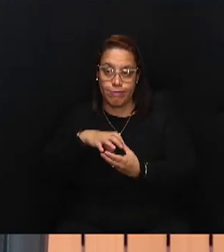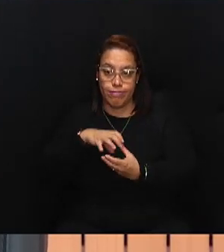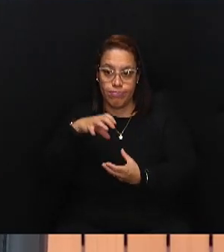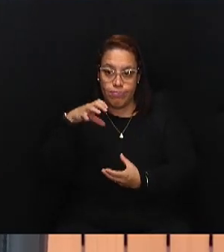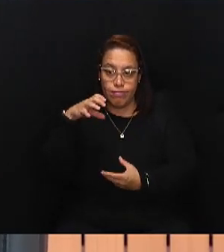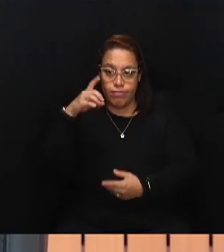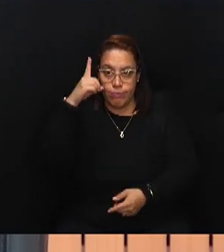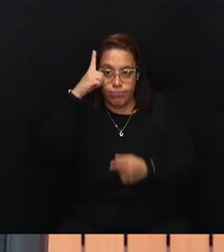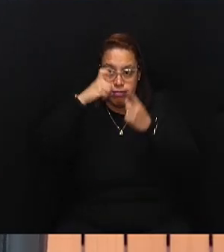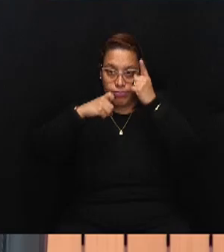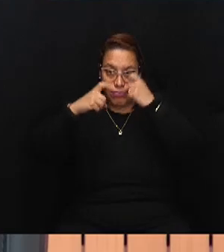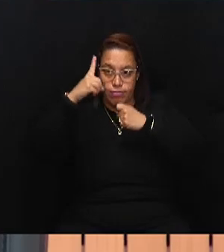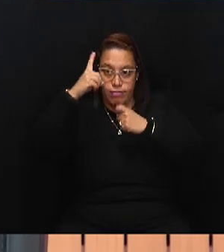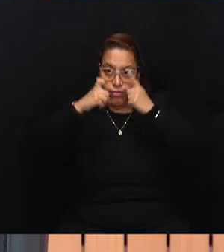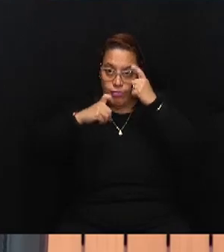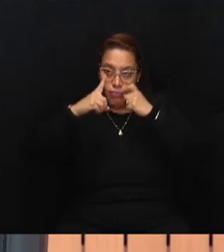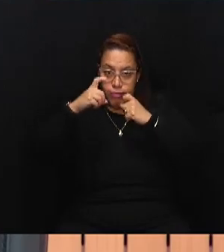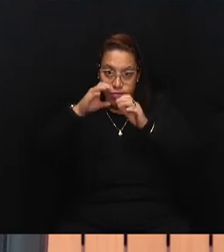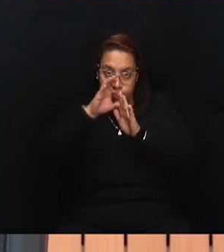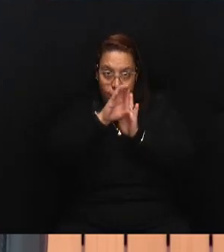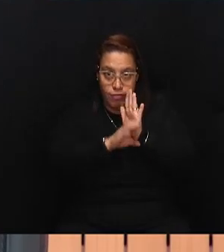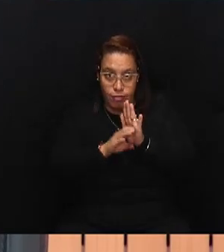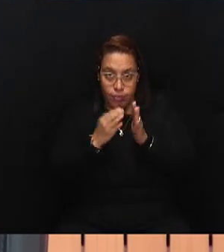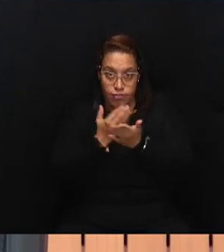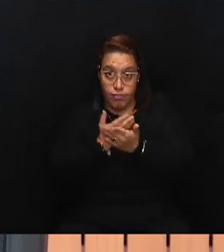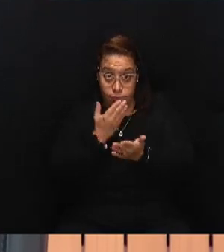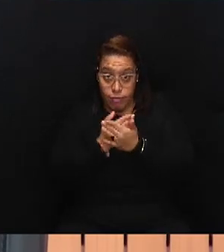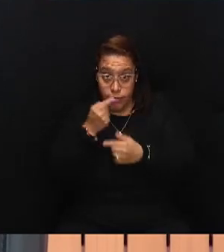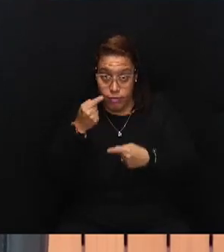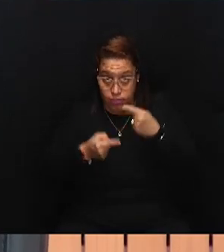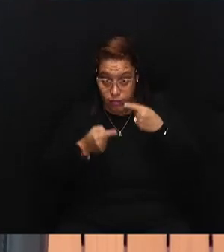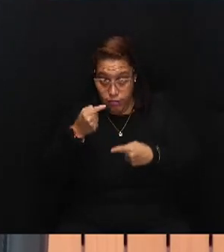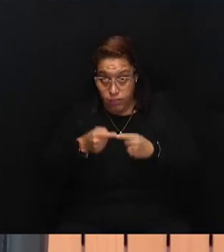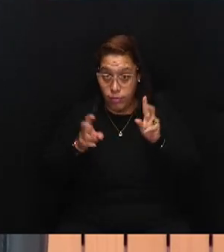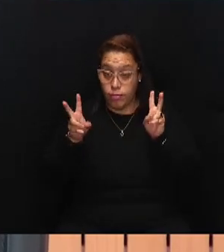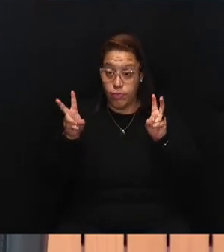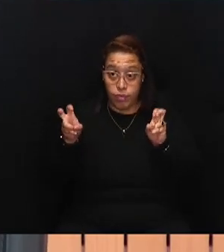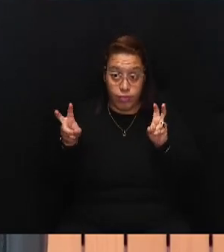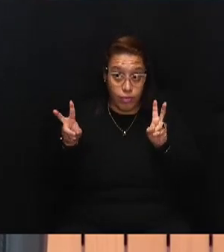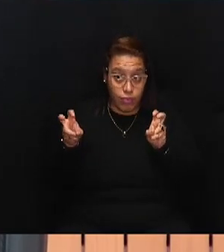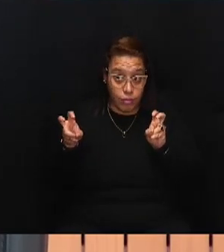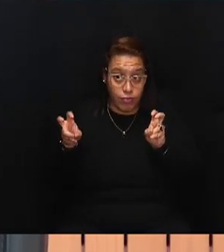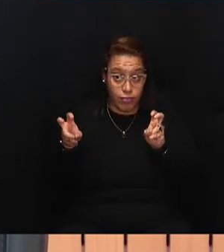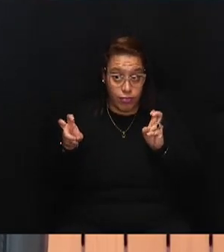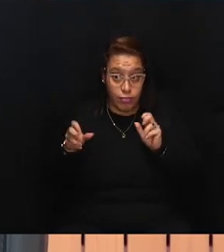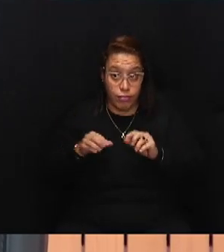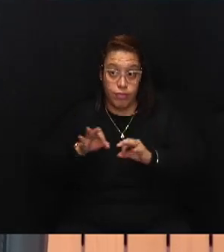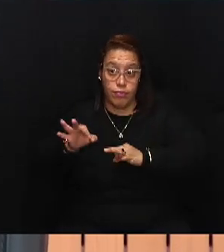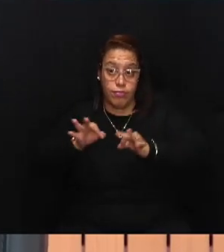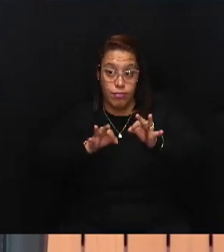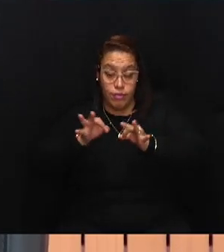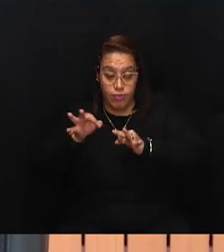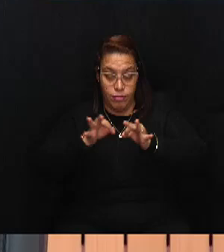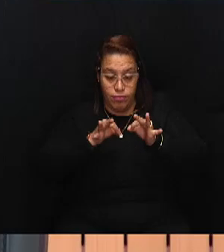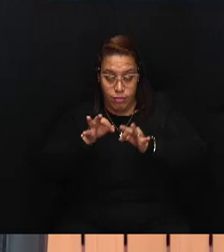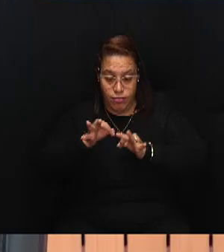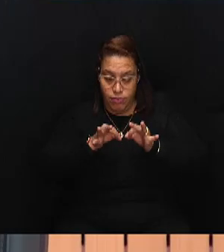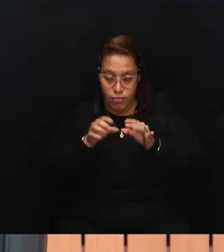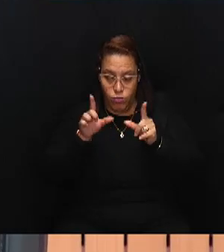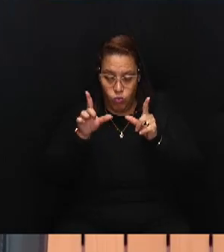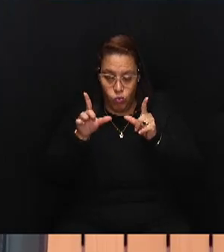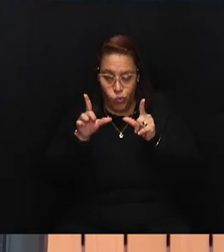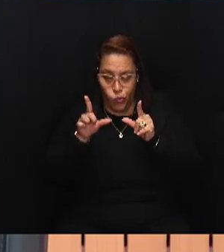violência. Nós temos que estar no currículo escolar o debate com relação a esse tema, para preparar, para diminuir